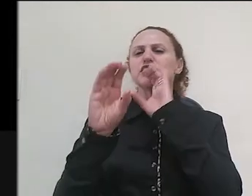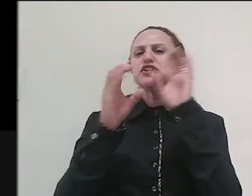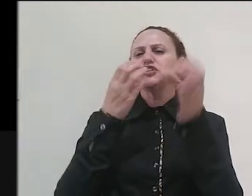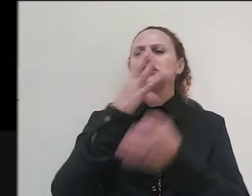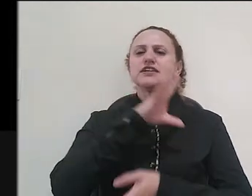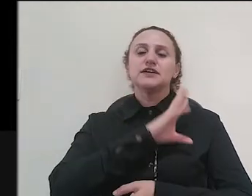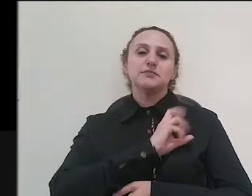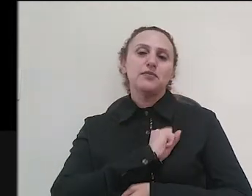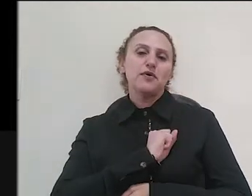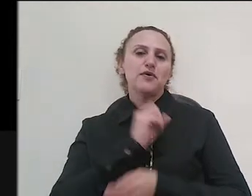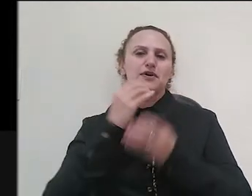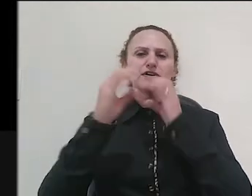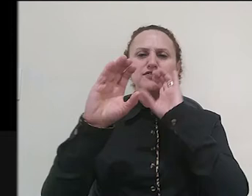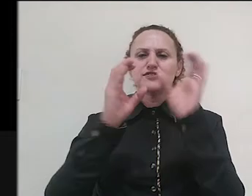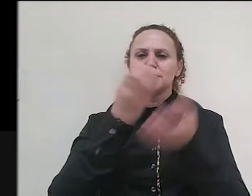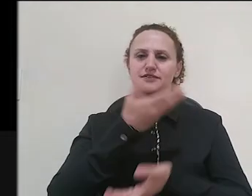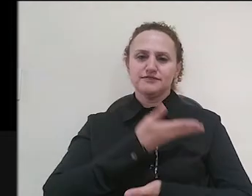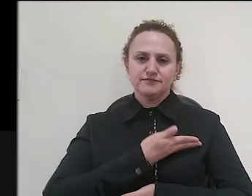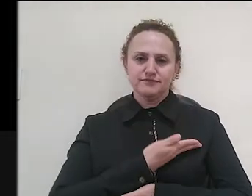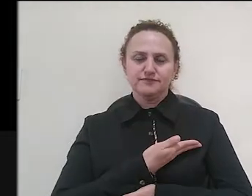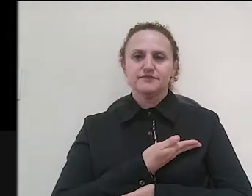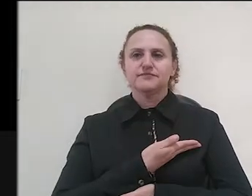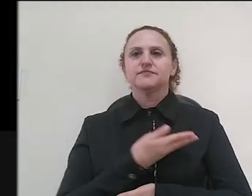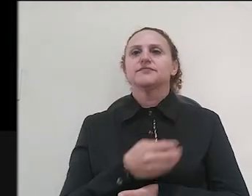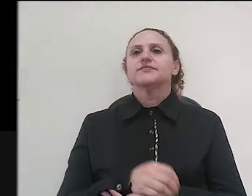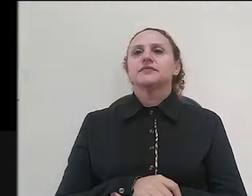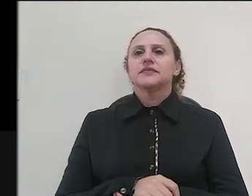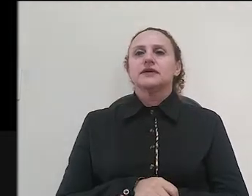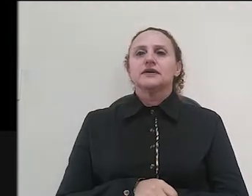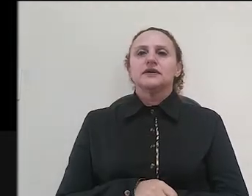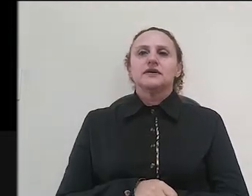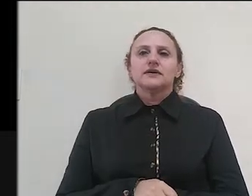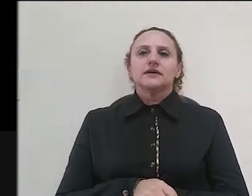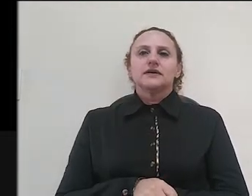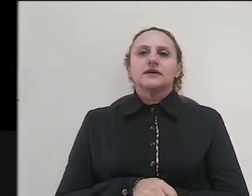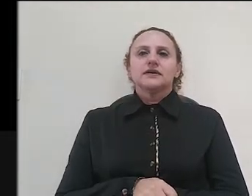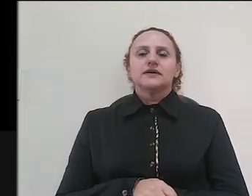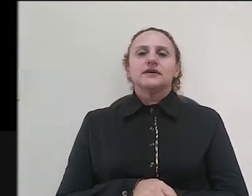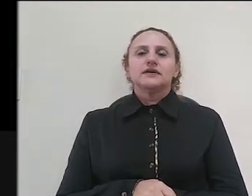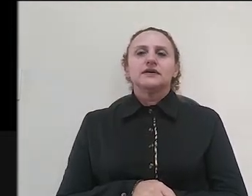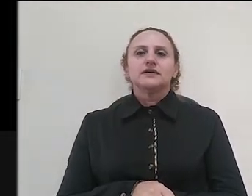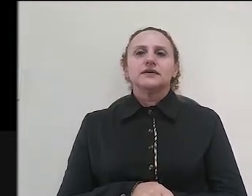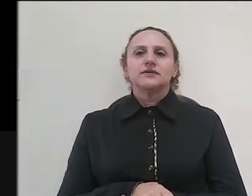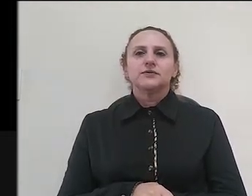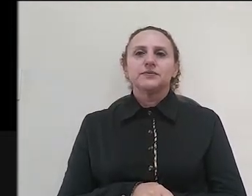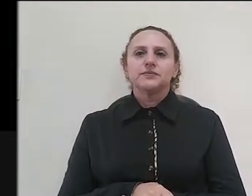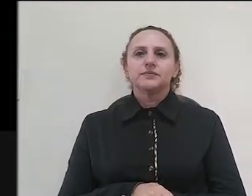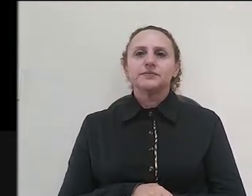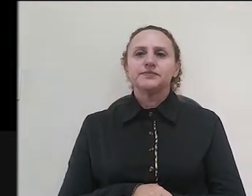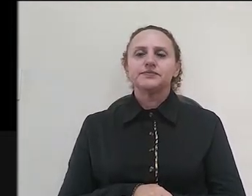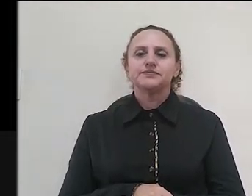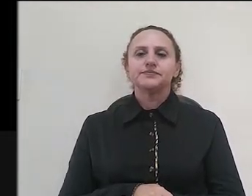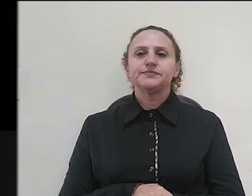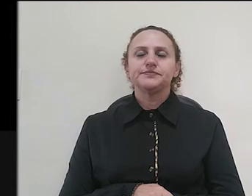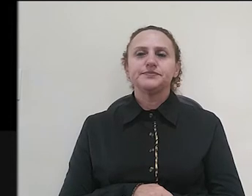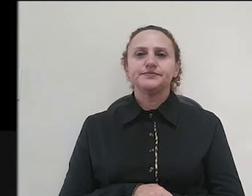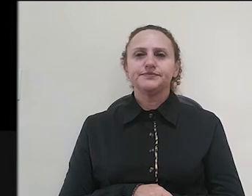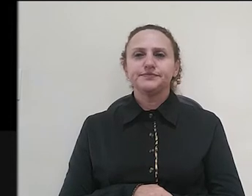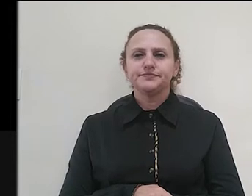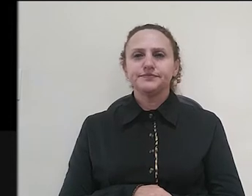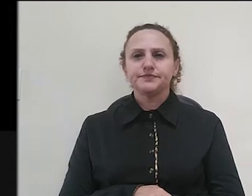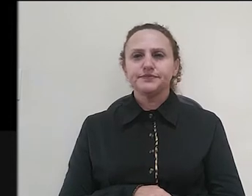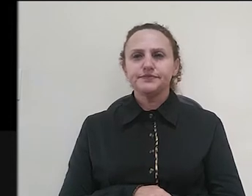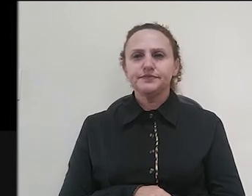A história da poesia moderna ocidental inicia, segundo Arnold Hauser, vai dizer a Lídia Cademartori, né, em sua história social da literatura e da arte,